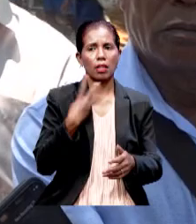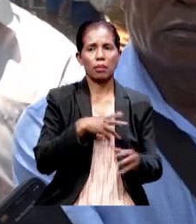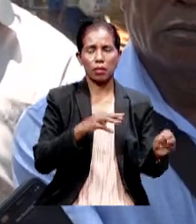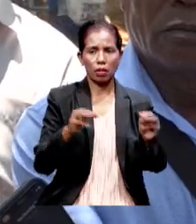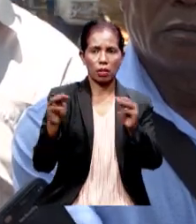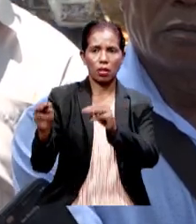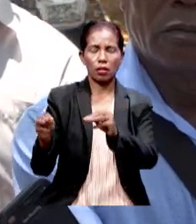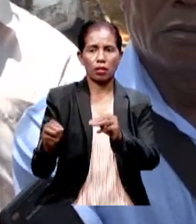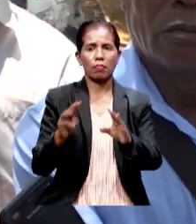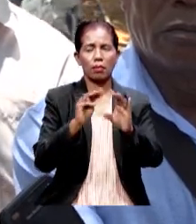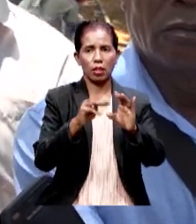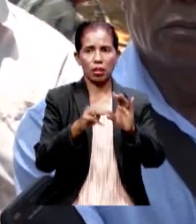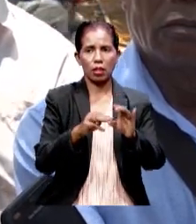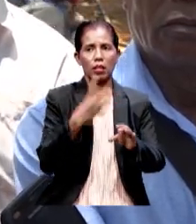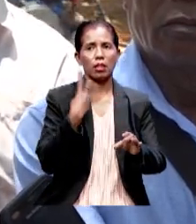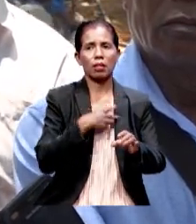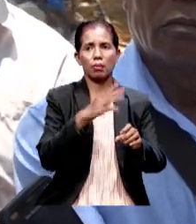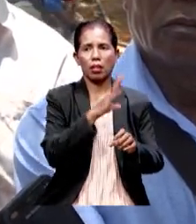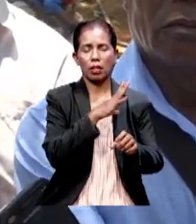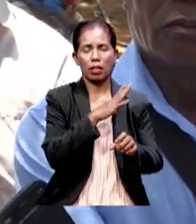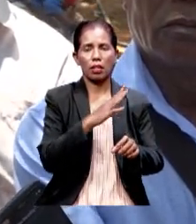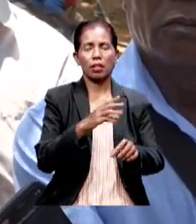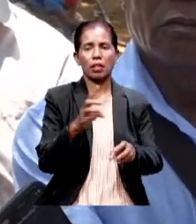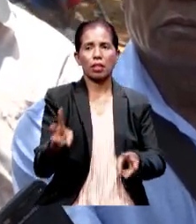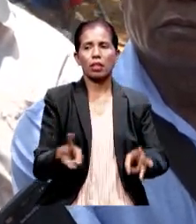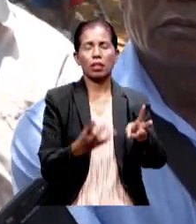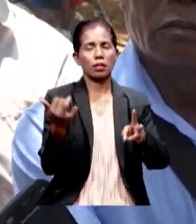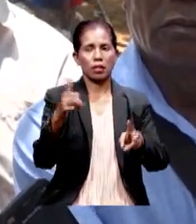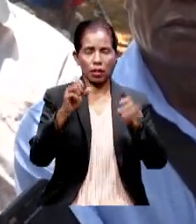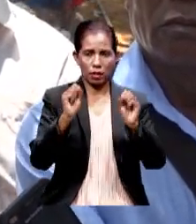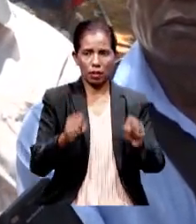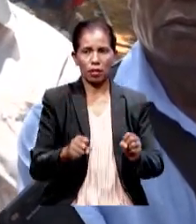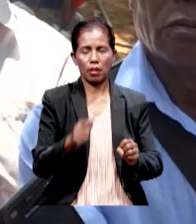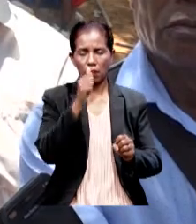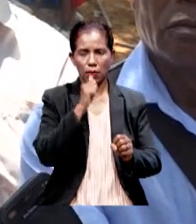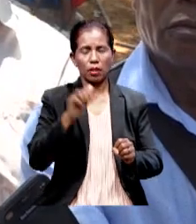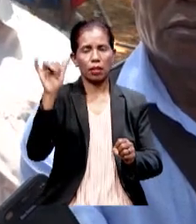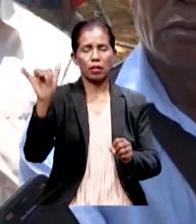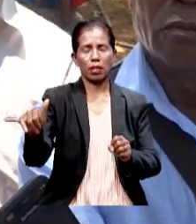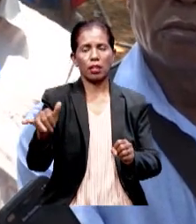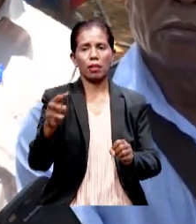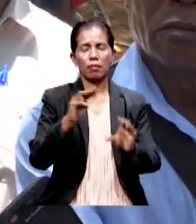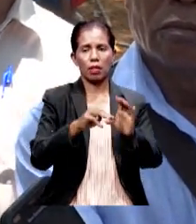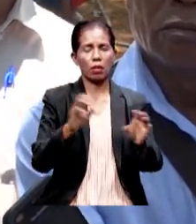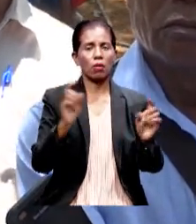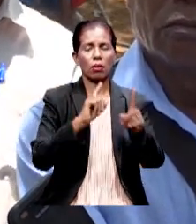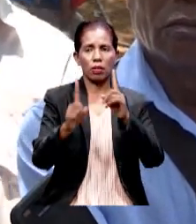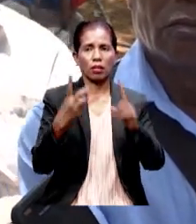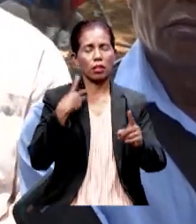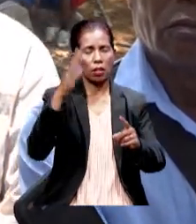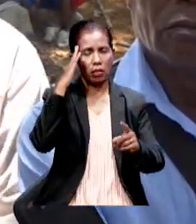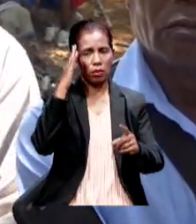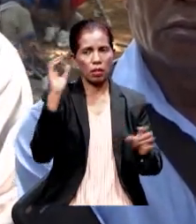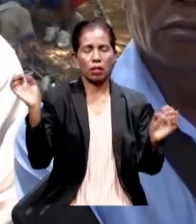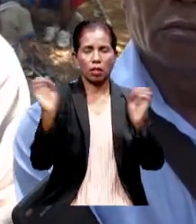horário de gestão do mercado União para ver se tem que ainda lançar, né, para se ela vela. Tem que acumular aqui o mercado lá. Quando colher a larona de mais mus, então ainda nem